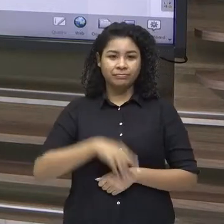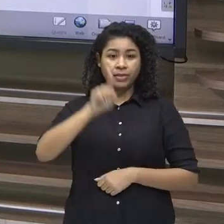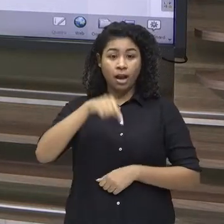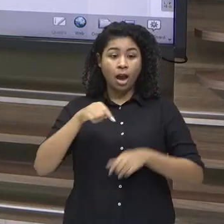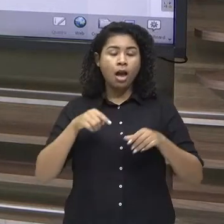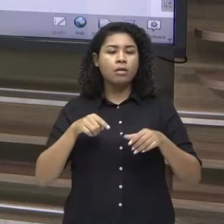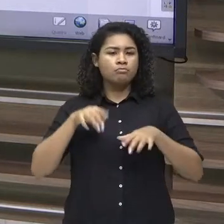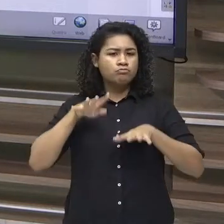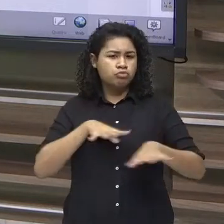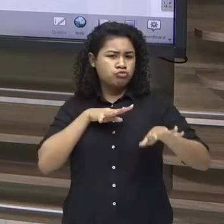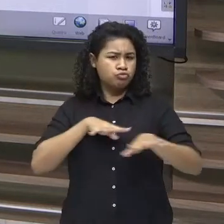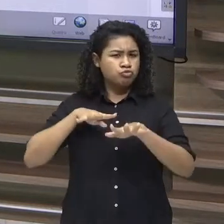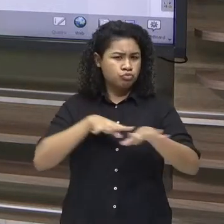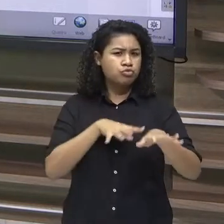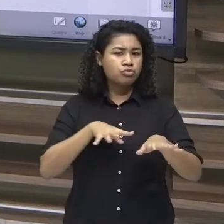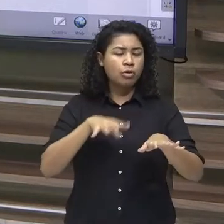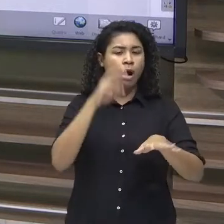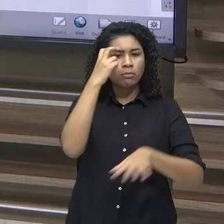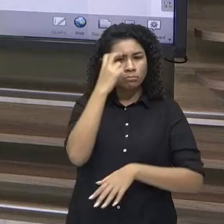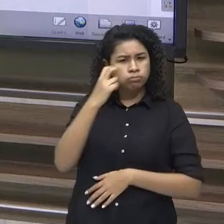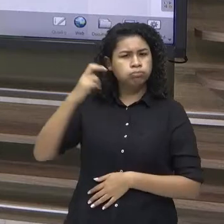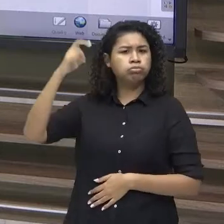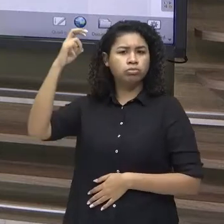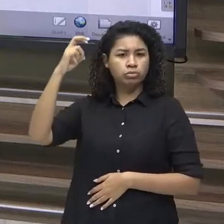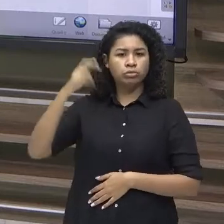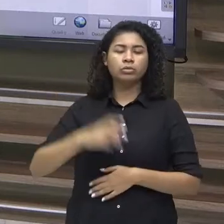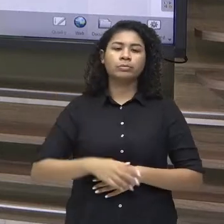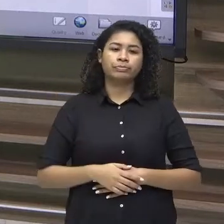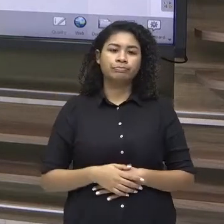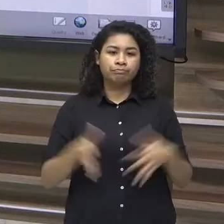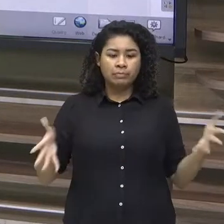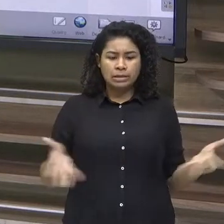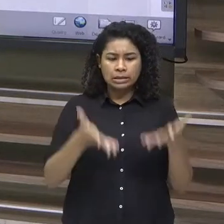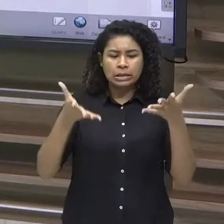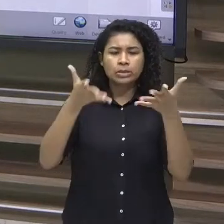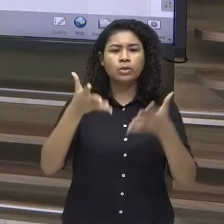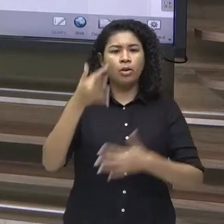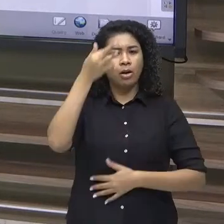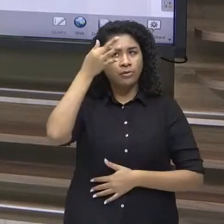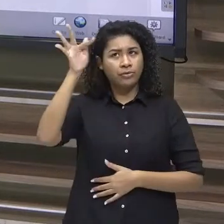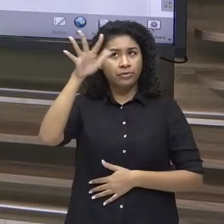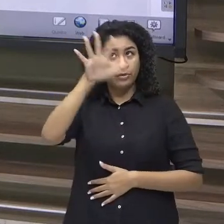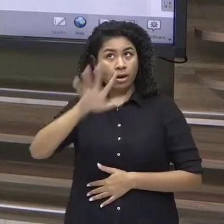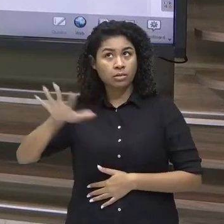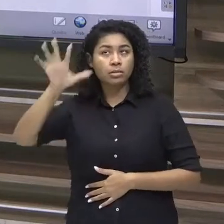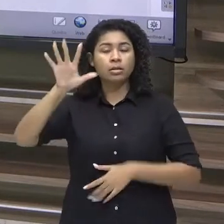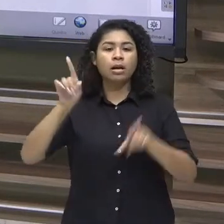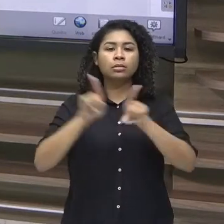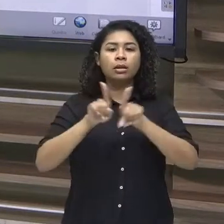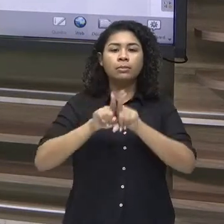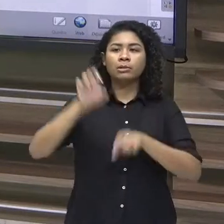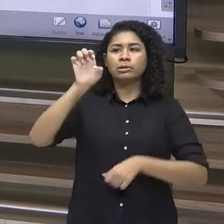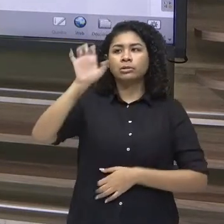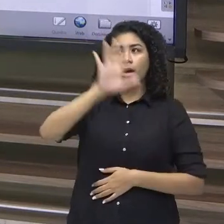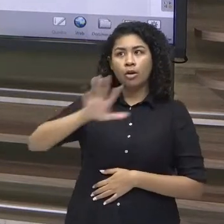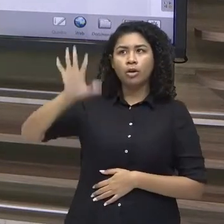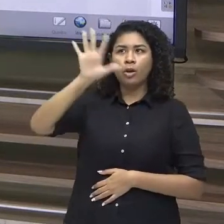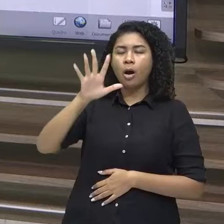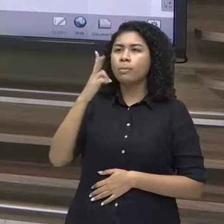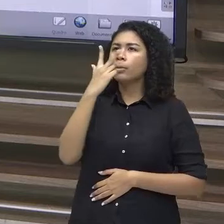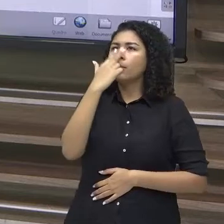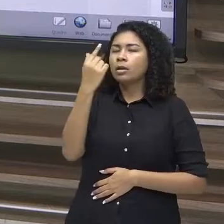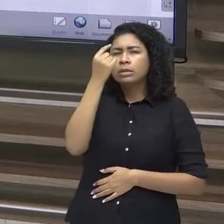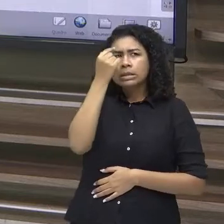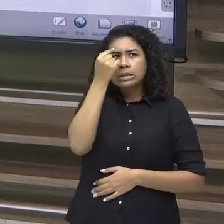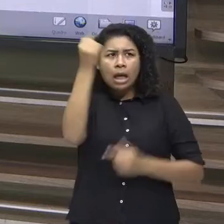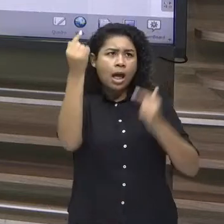que foi um movimento intelectual, que trouxe para a França e para a Europa como um todo novas ideias. E essas ideias